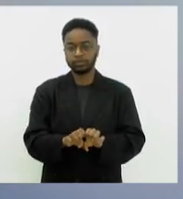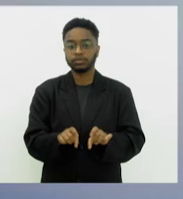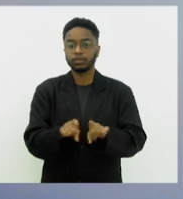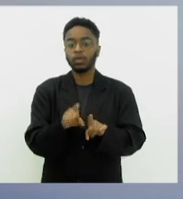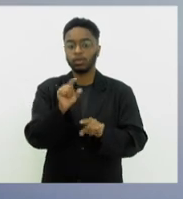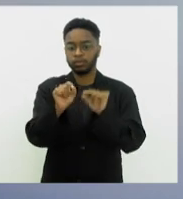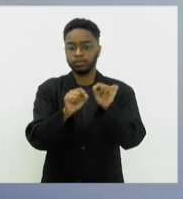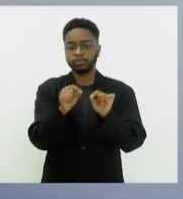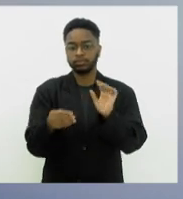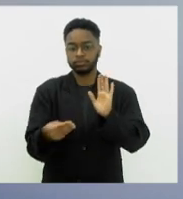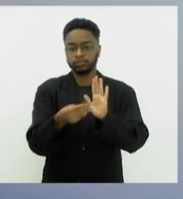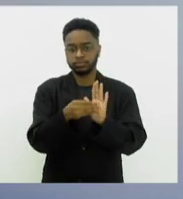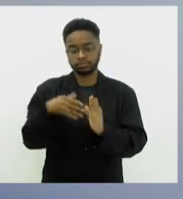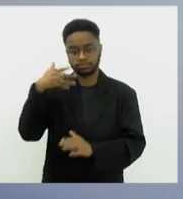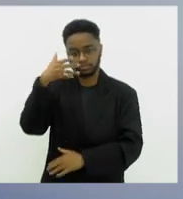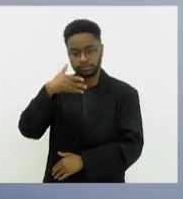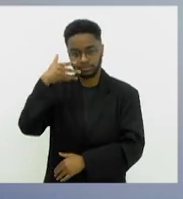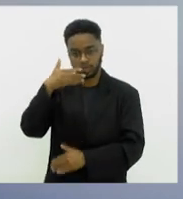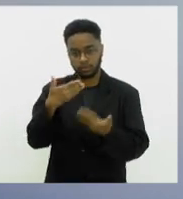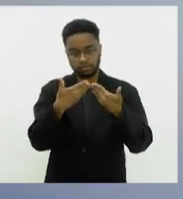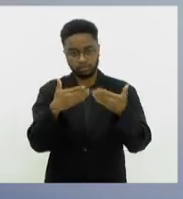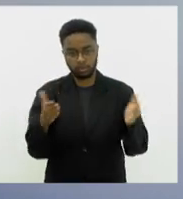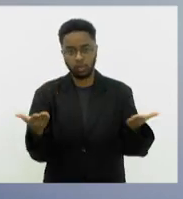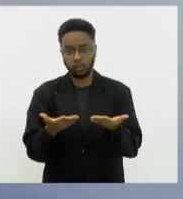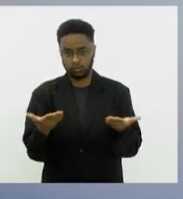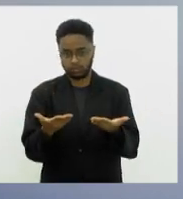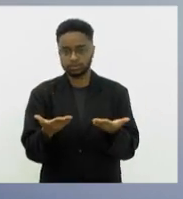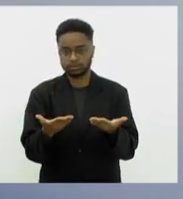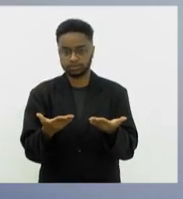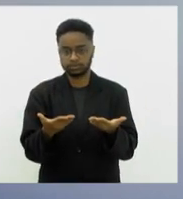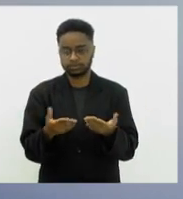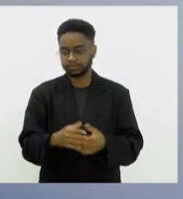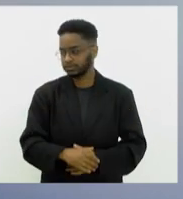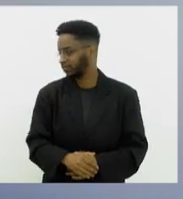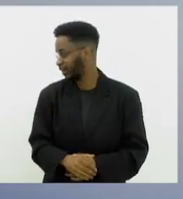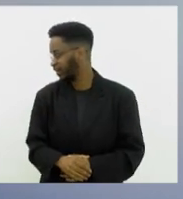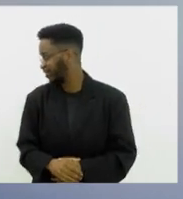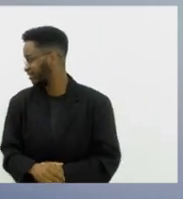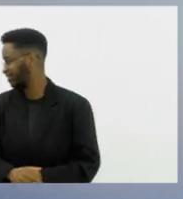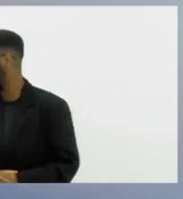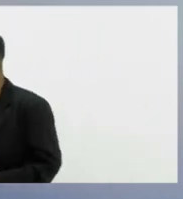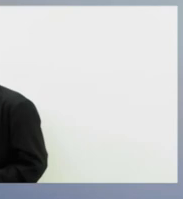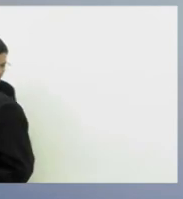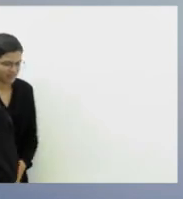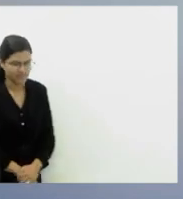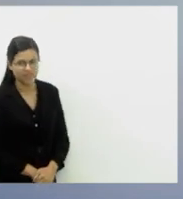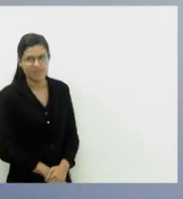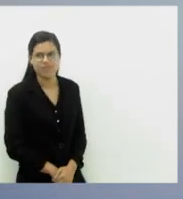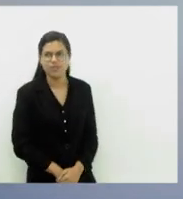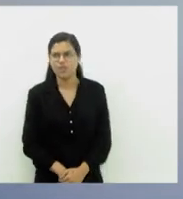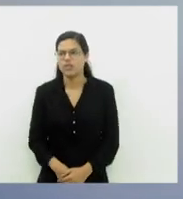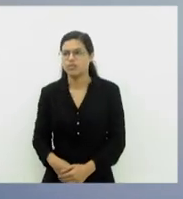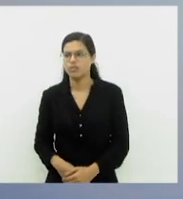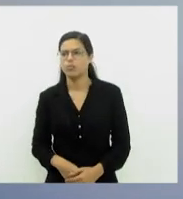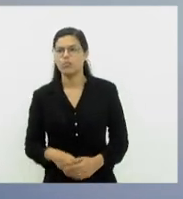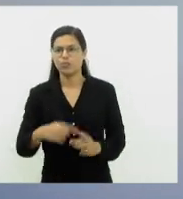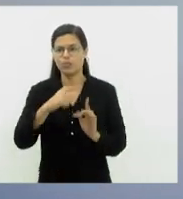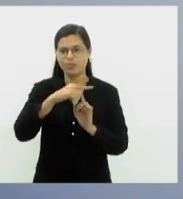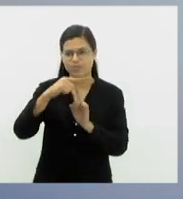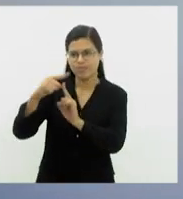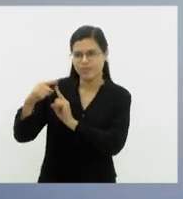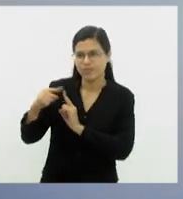na sua explanação que abriu os trabalhos de hoje da perpetuação das formas de silenciamento de